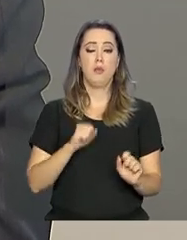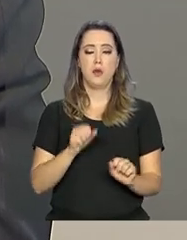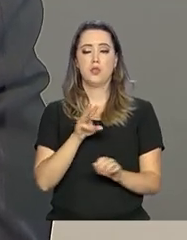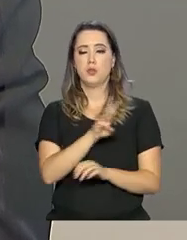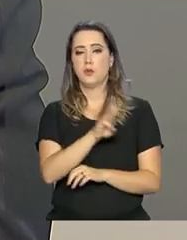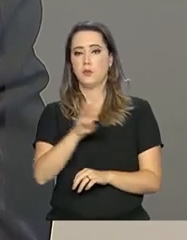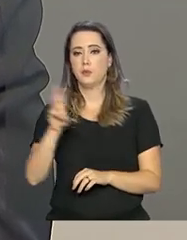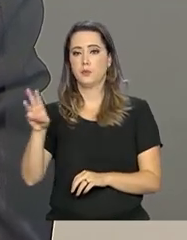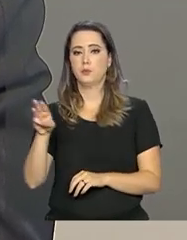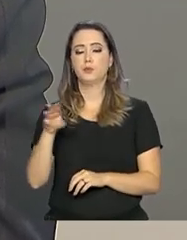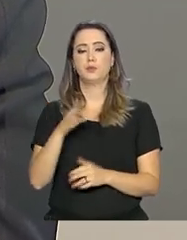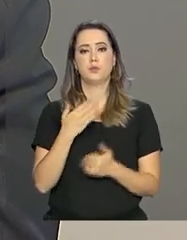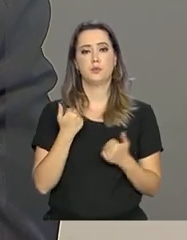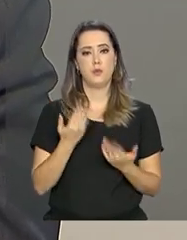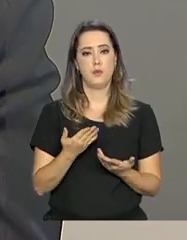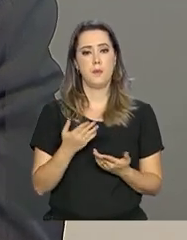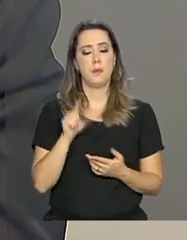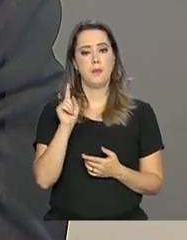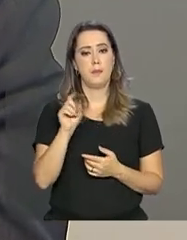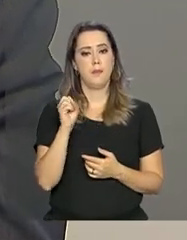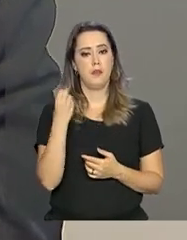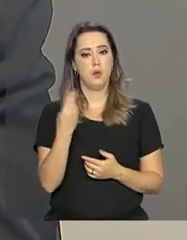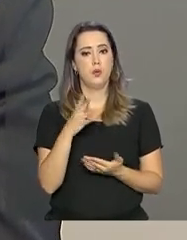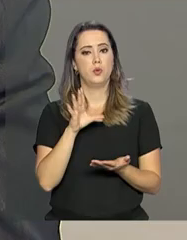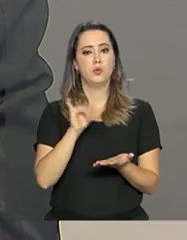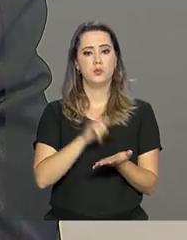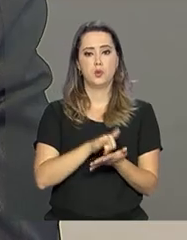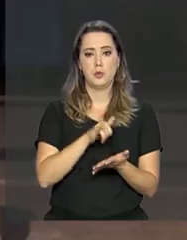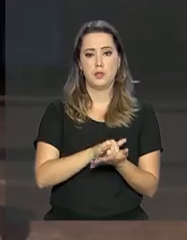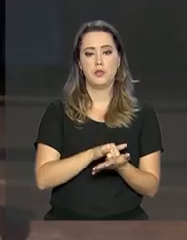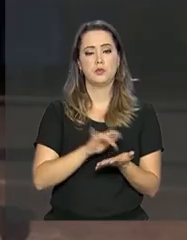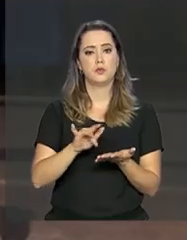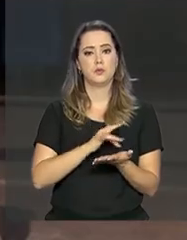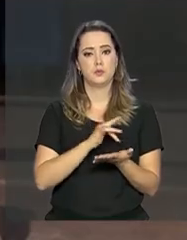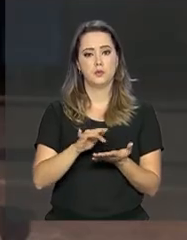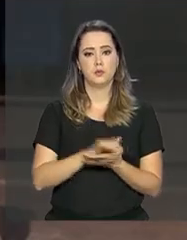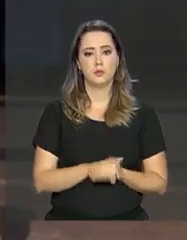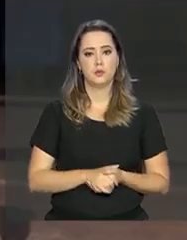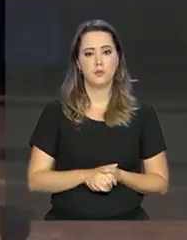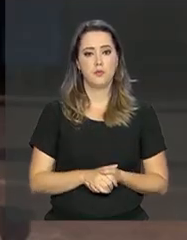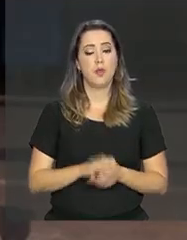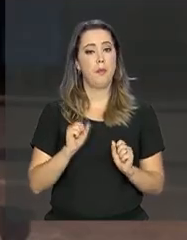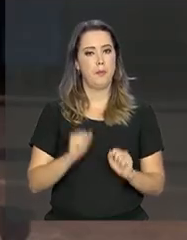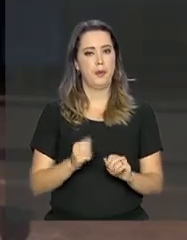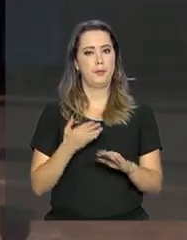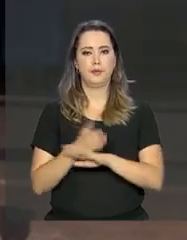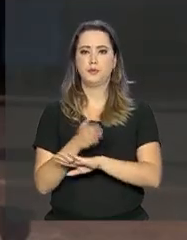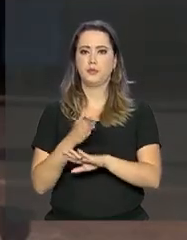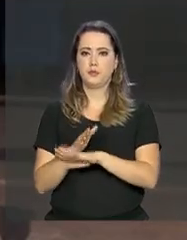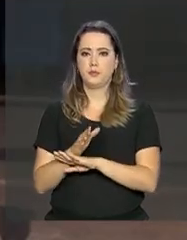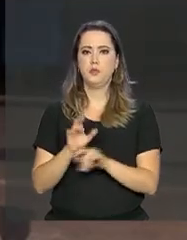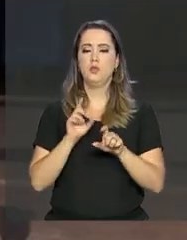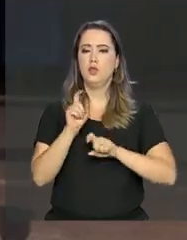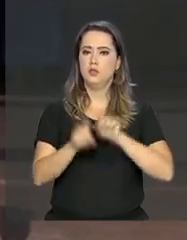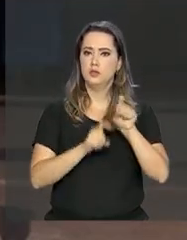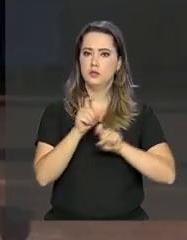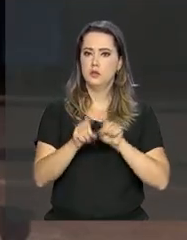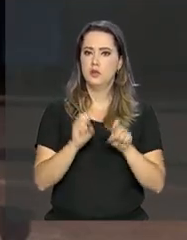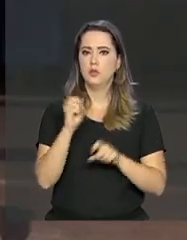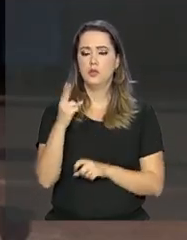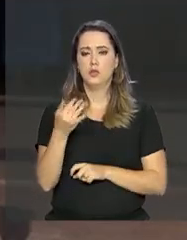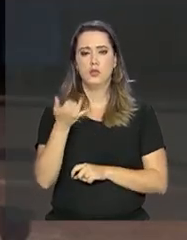também pelo inss na internet um aplicativo de celular como inss pode ser acessado por computadores ou smartphones